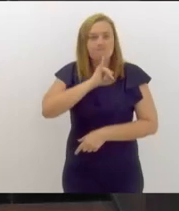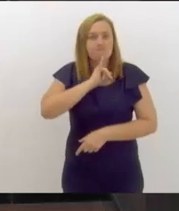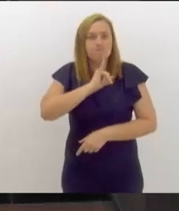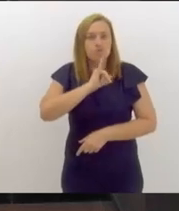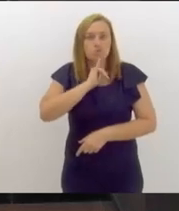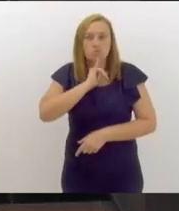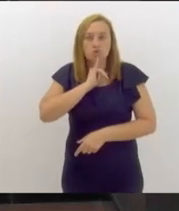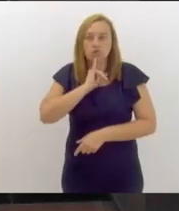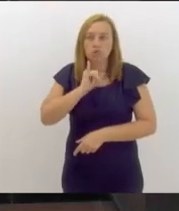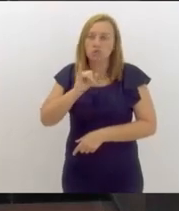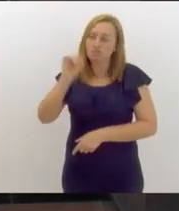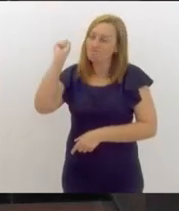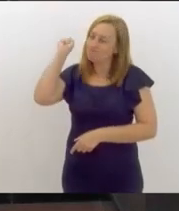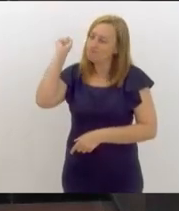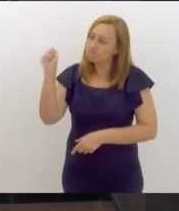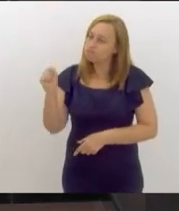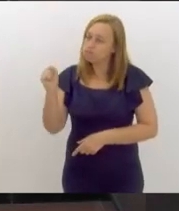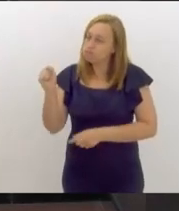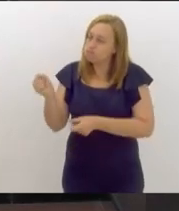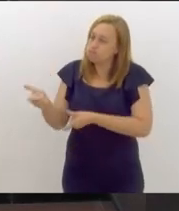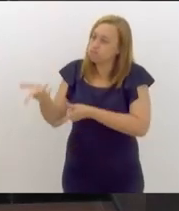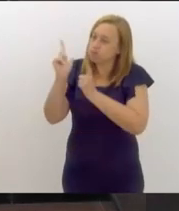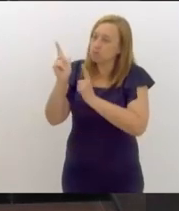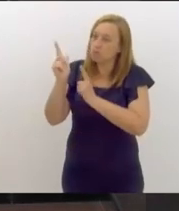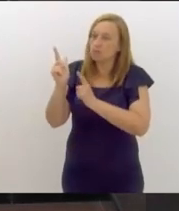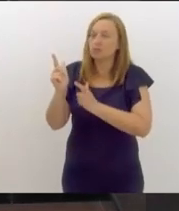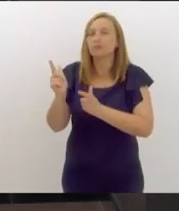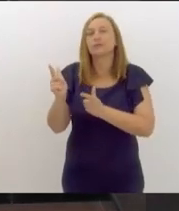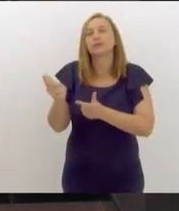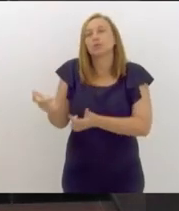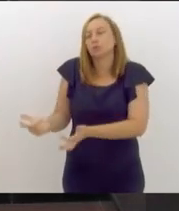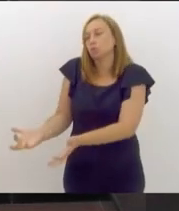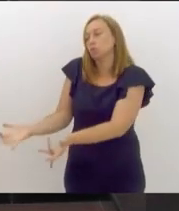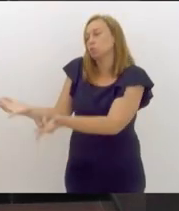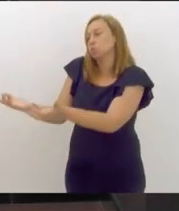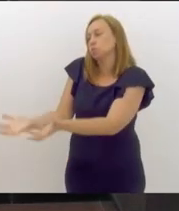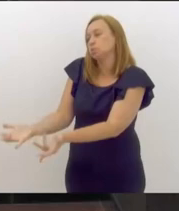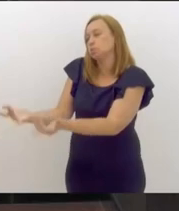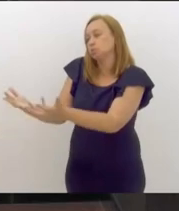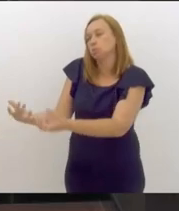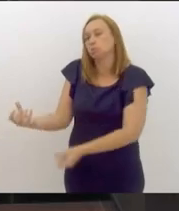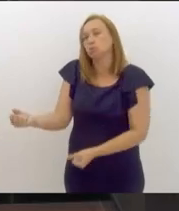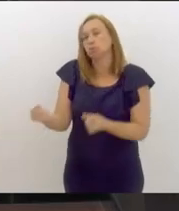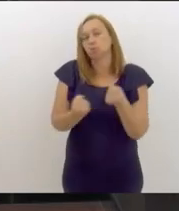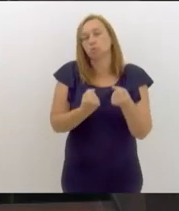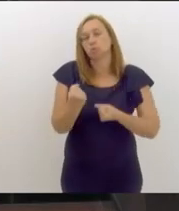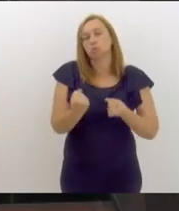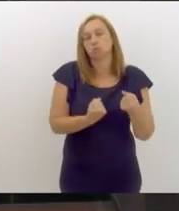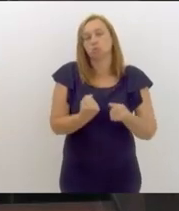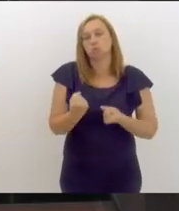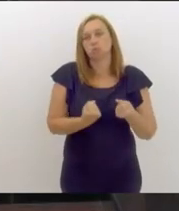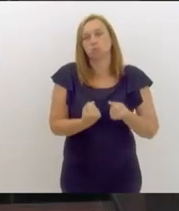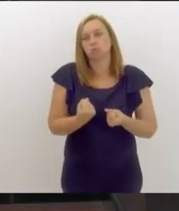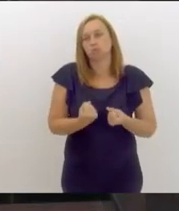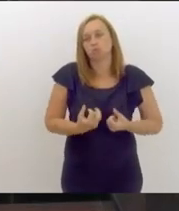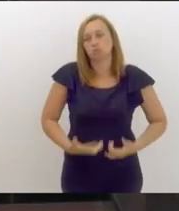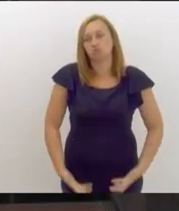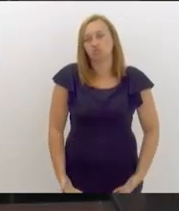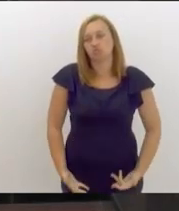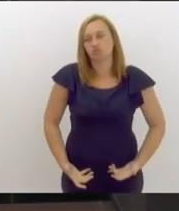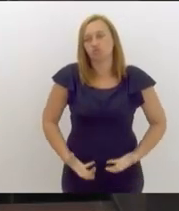ele foi morto atearam fogo no seu carro e ele ali